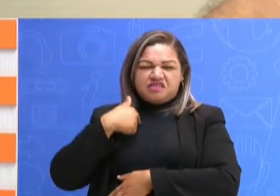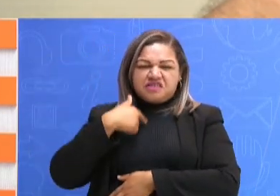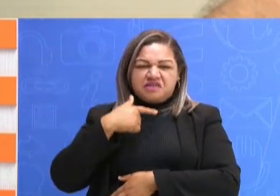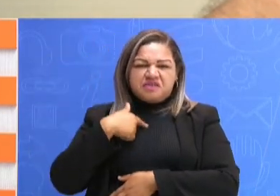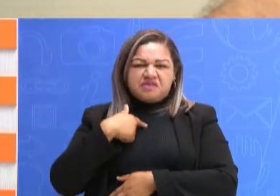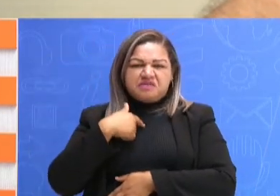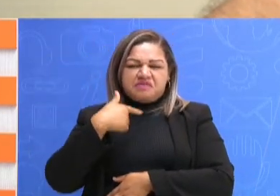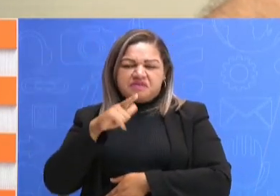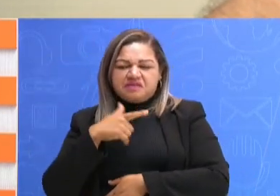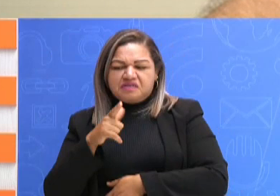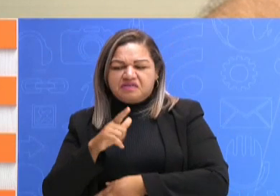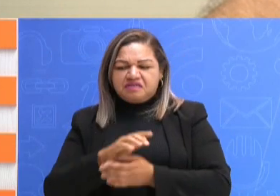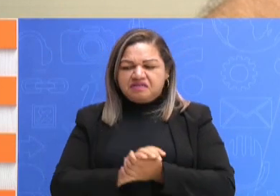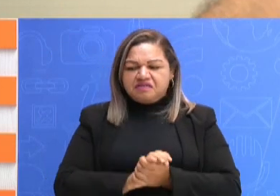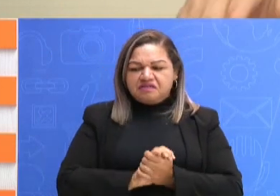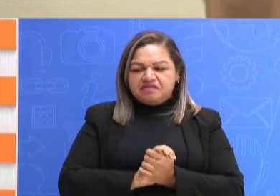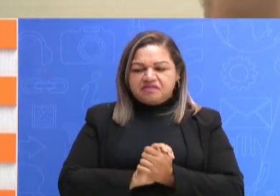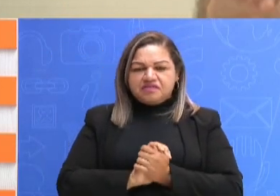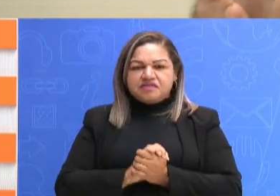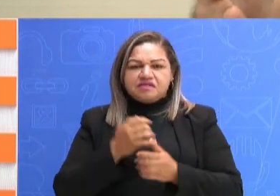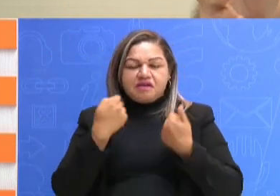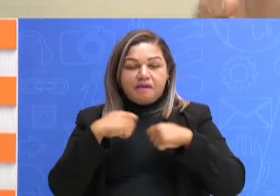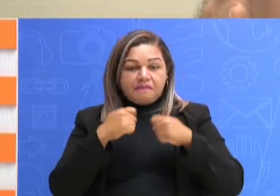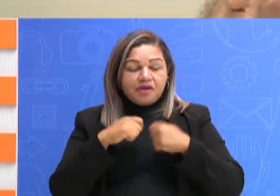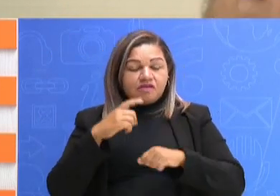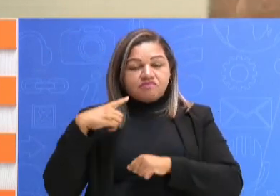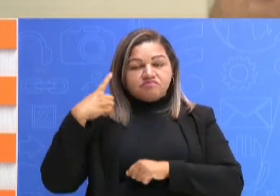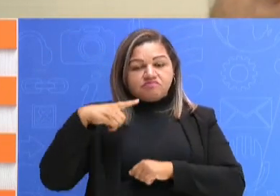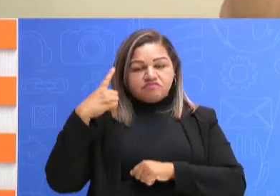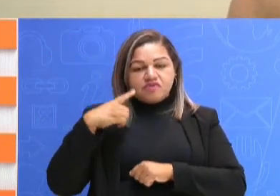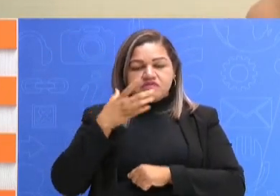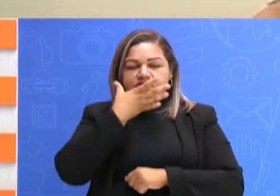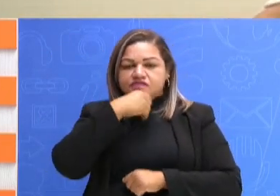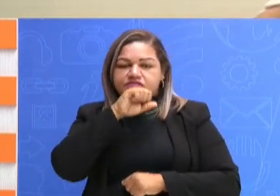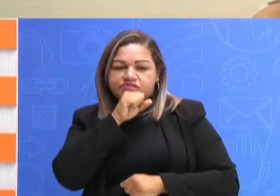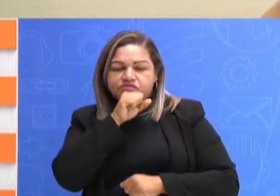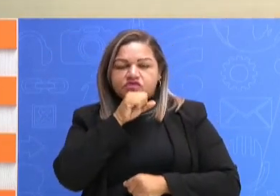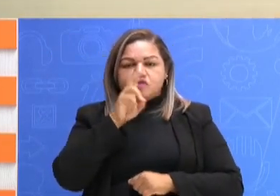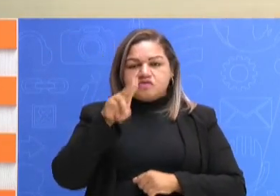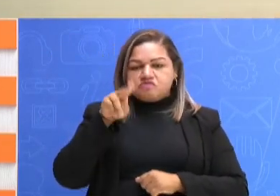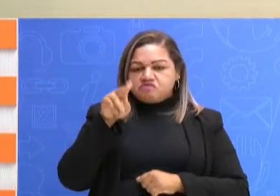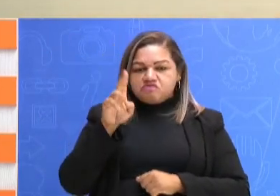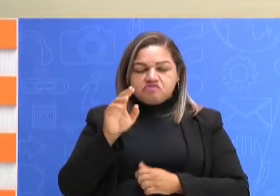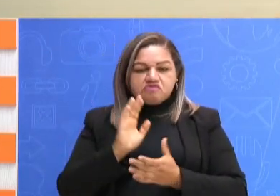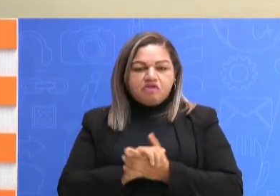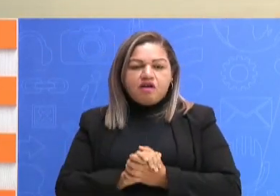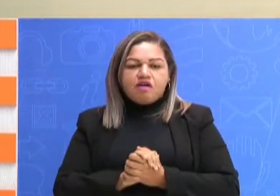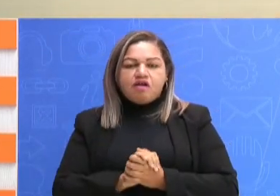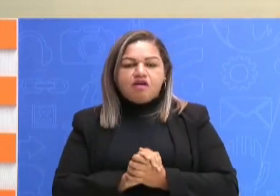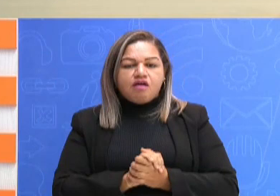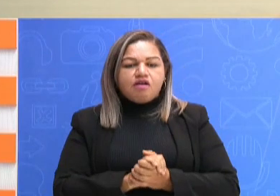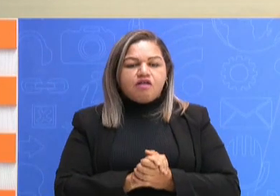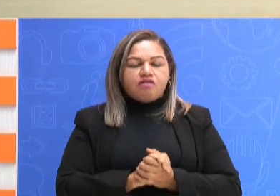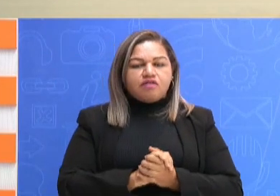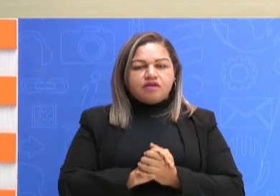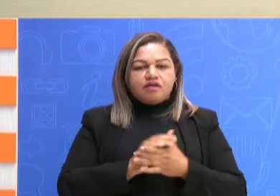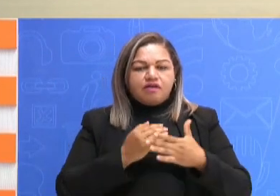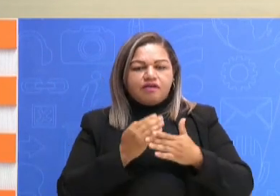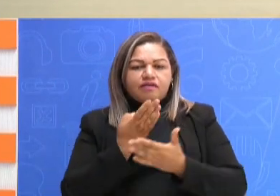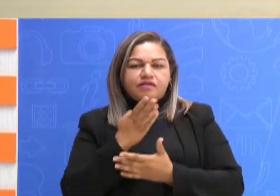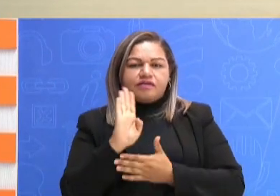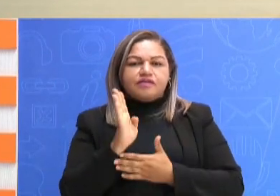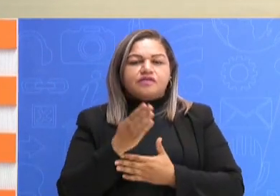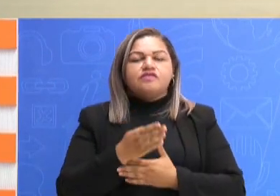em Caxias somente de um deputado. Eu precisava de um pai, porque eu sabia que meu pai nunca iria me trair. E assim o Zé Gentil fez no